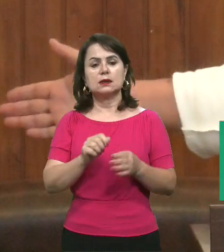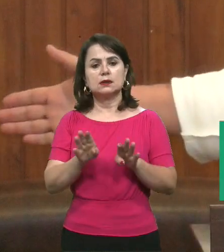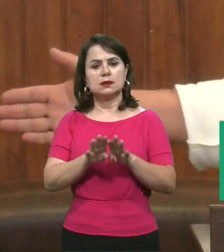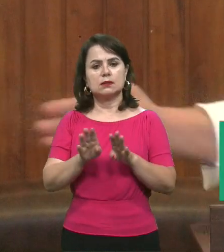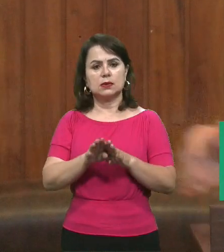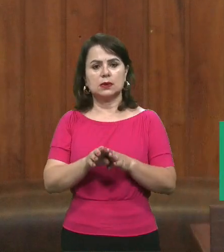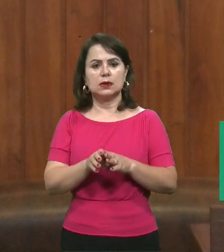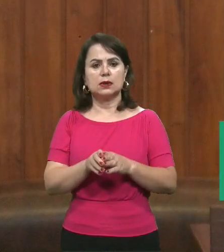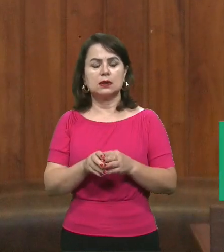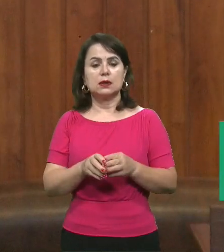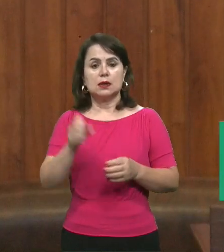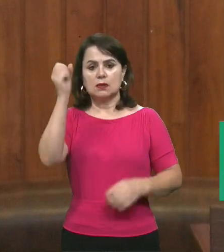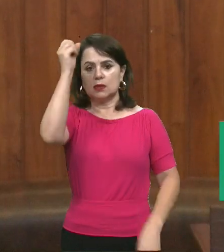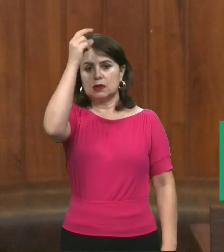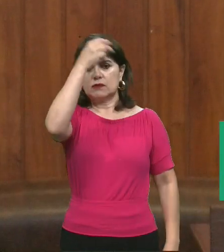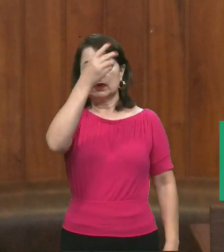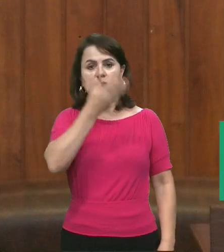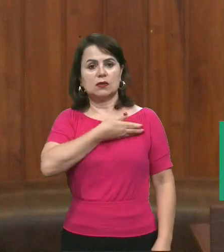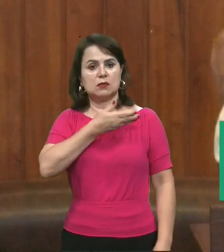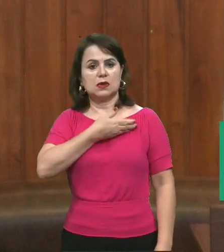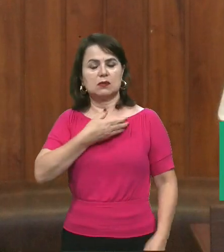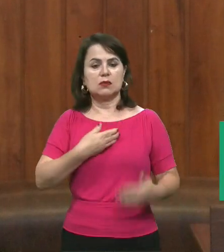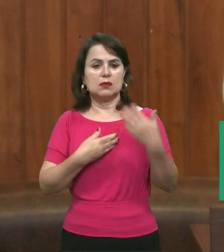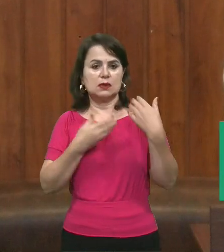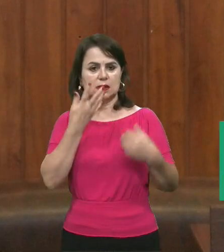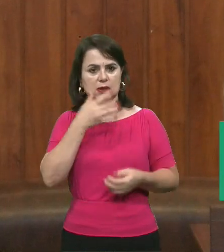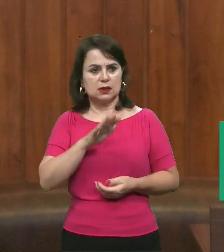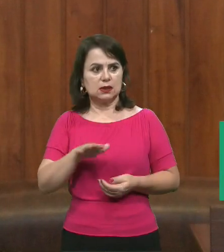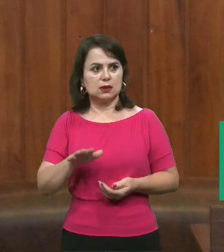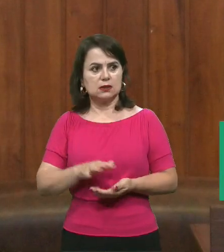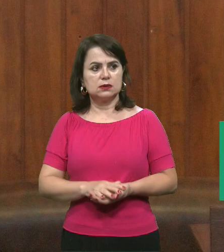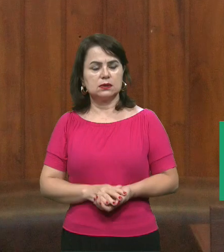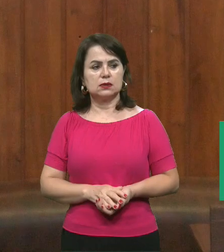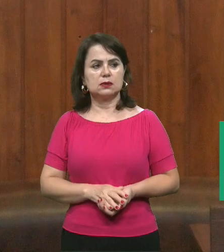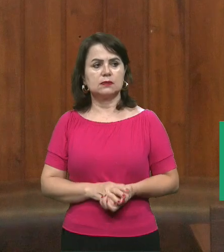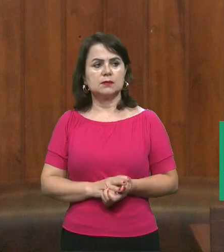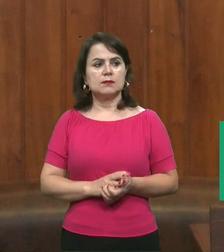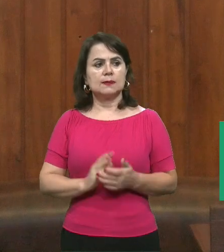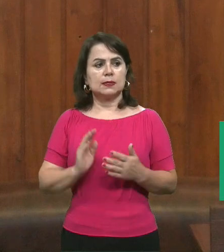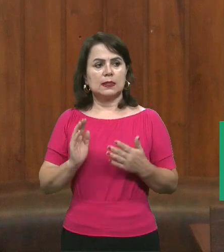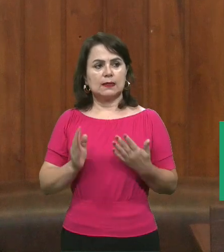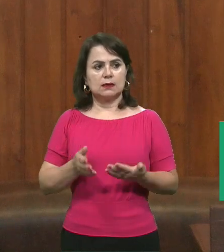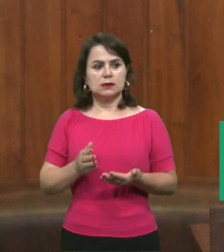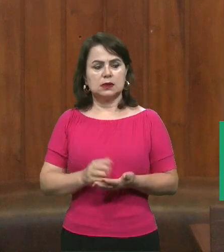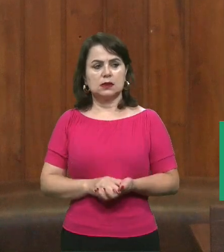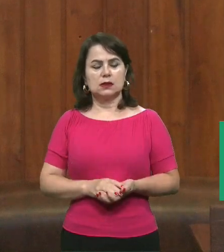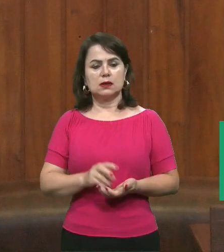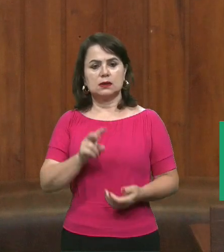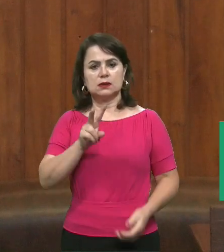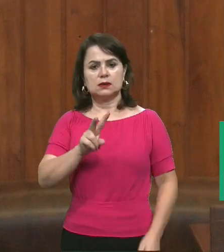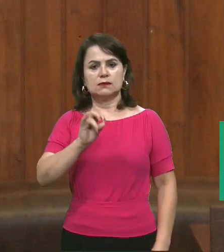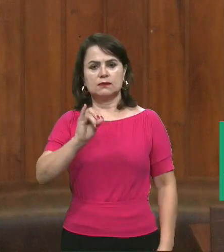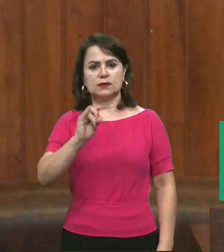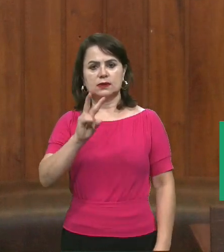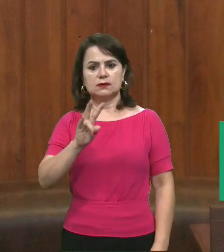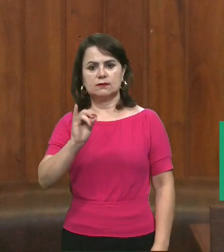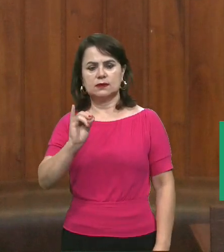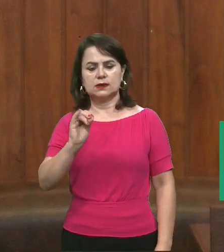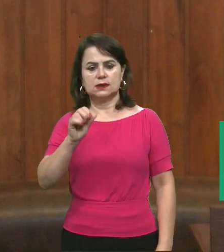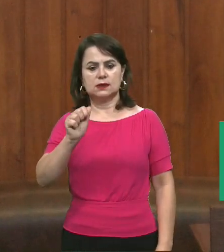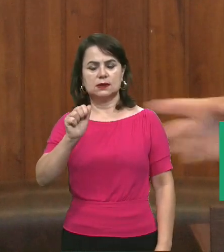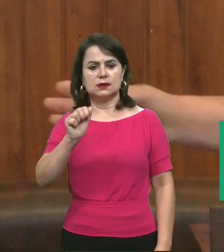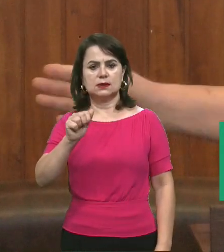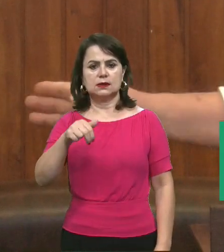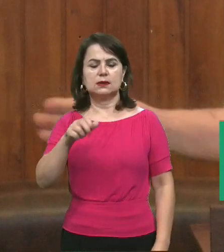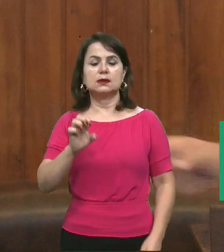prefeito amigo da criança. Prefeito recebeu o prêmio Ayrton Senna das mãos da Viviane Senna em Brasília. Eu estava